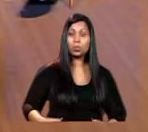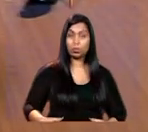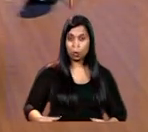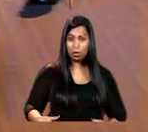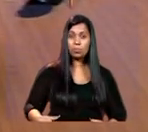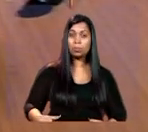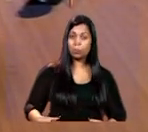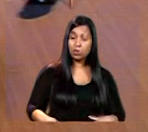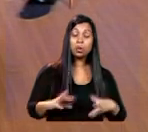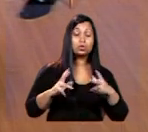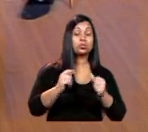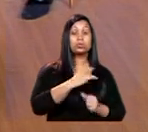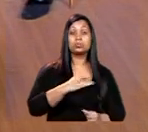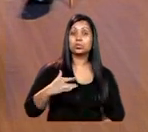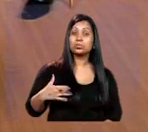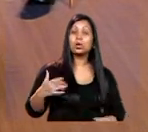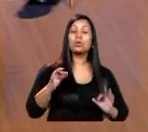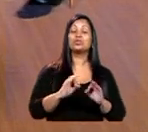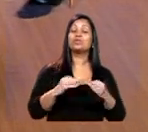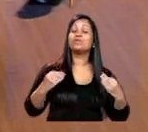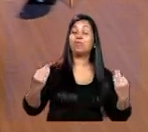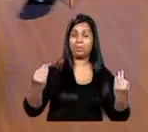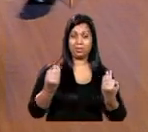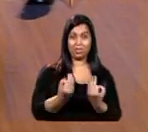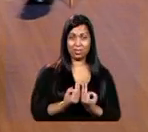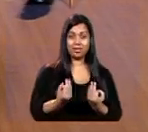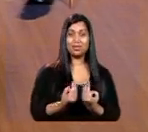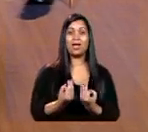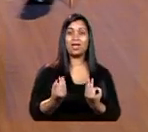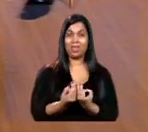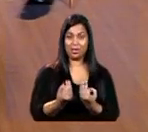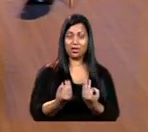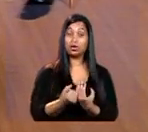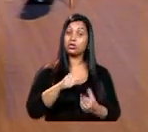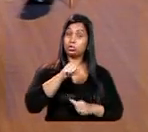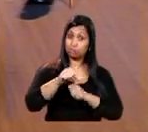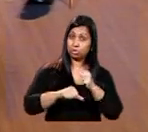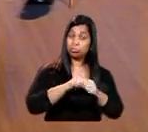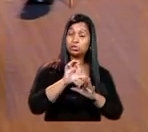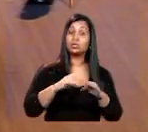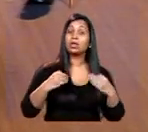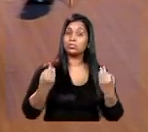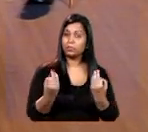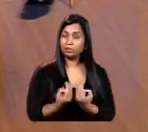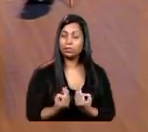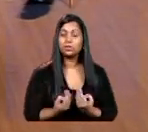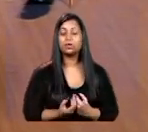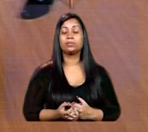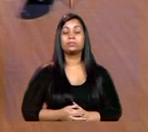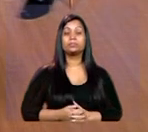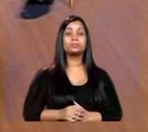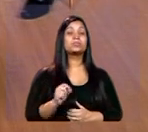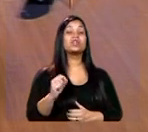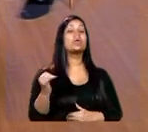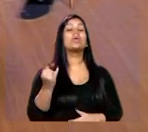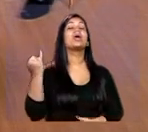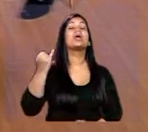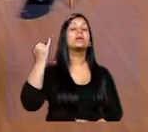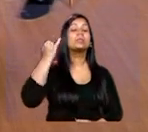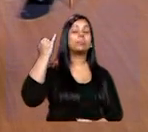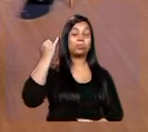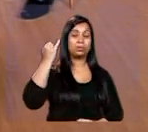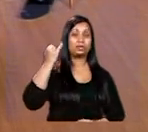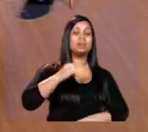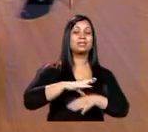saúde física, né? Não, é de toda uma saúde familiar, tudo, de tentar reestruturar essa família também para essa nova realidade. E qual